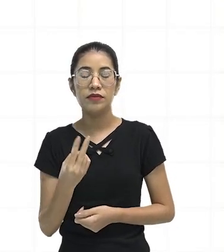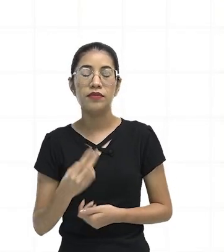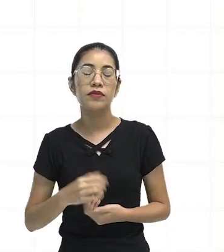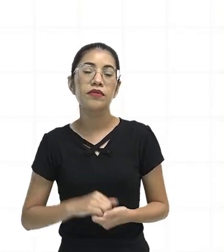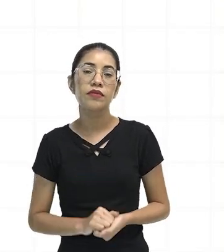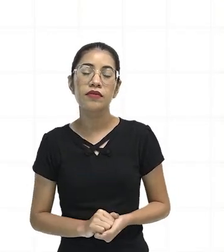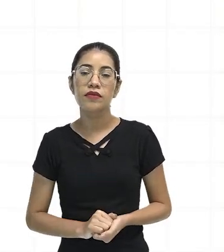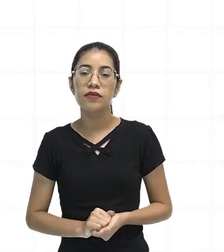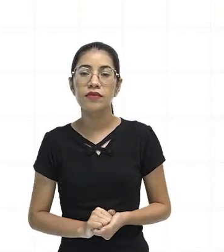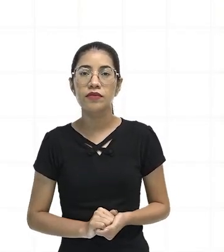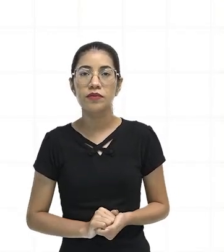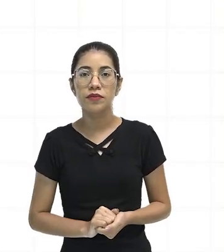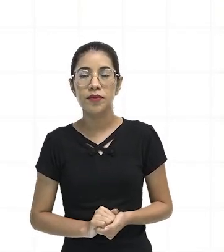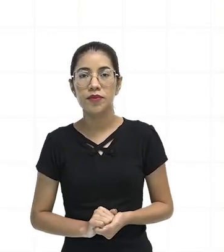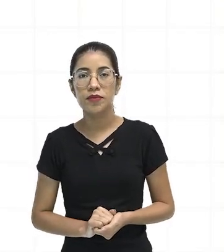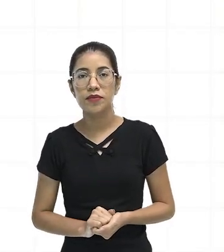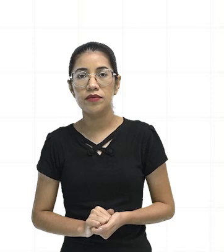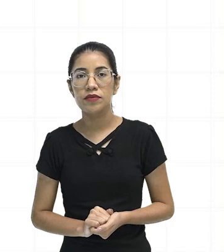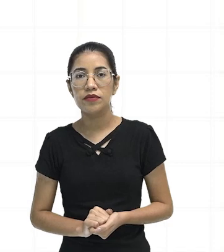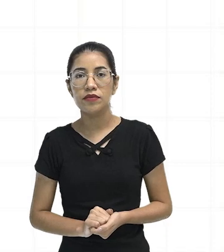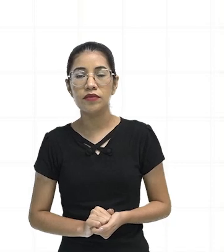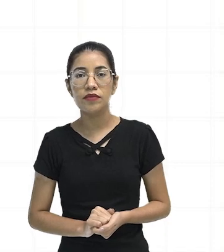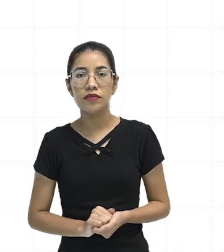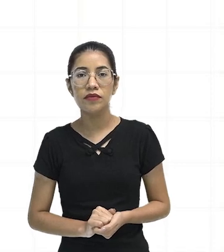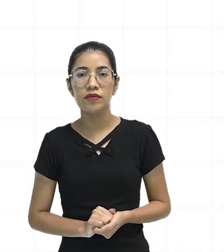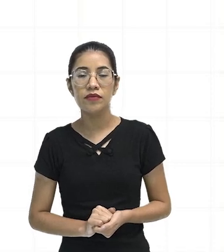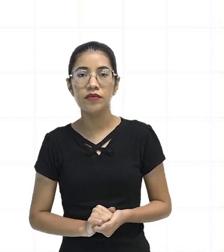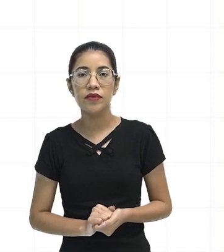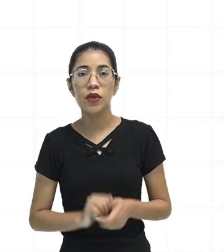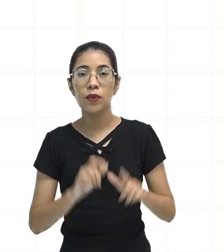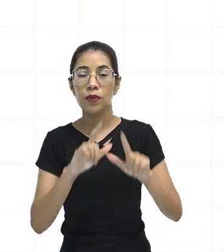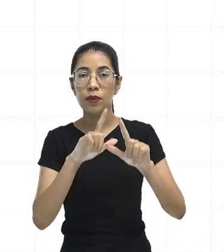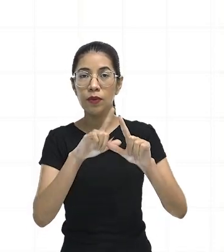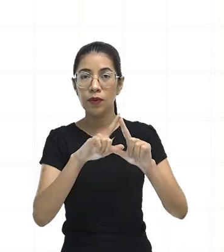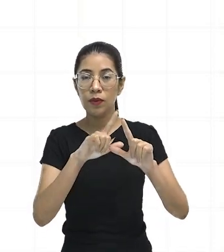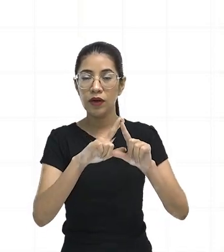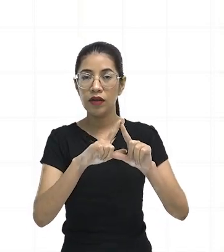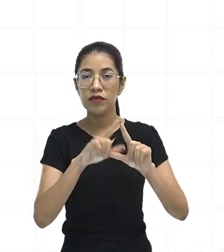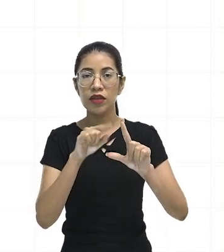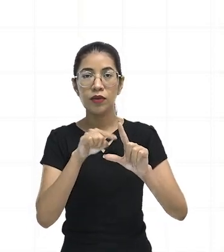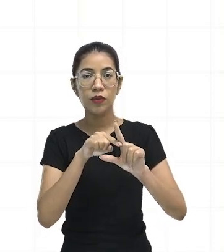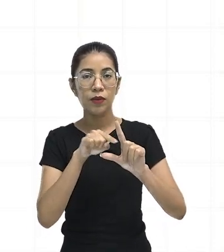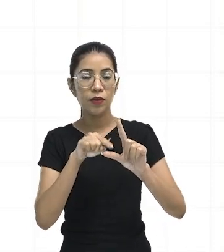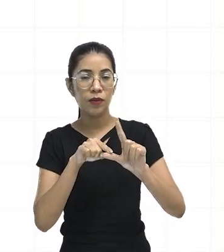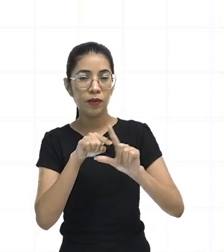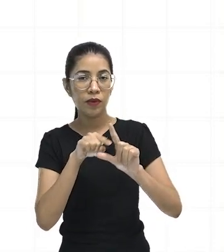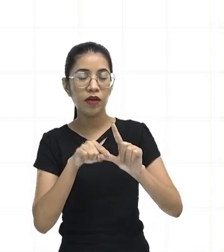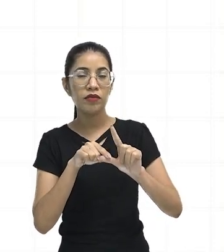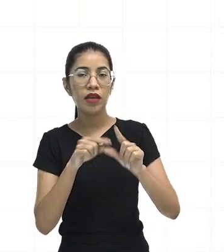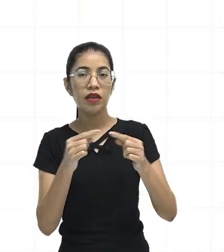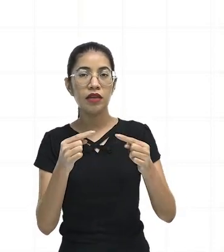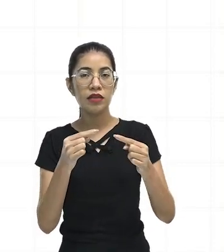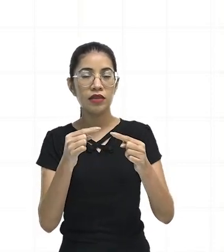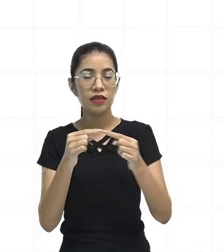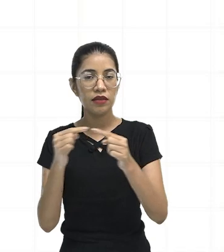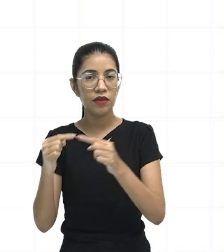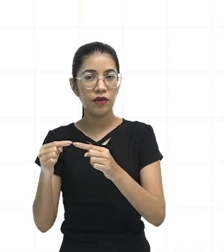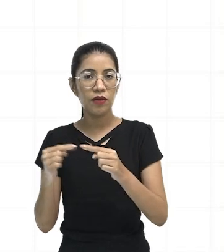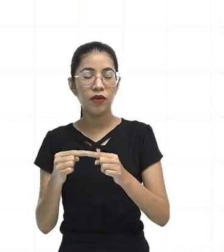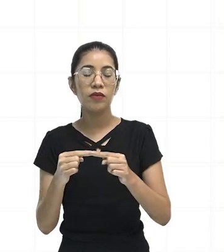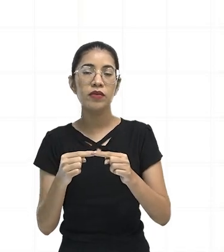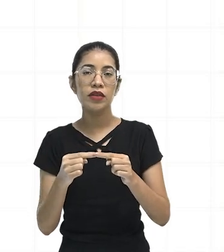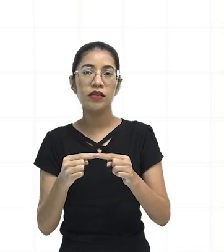diz o seguinte agora. Um triângulo possui ângulos internos proporcionais